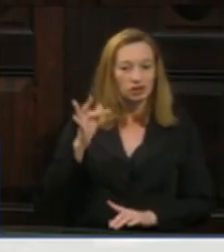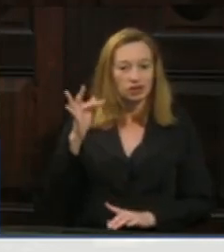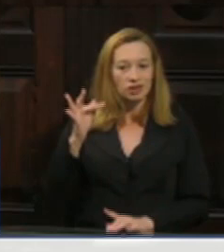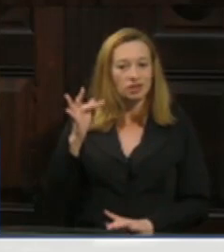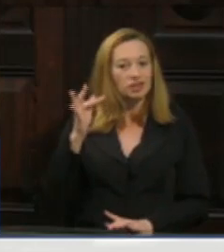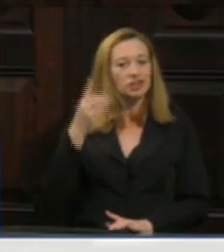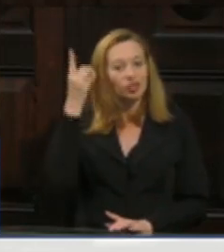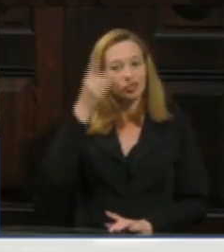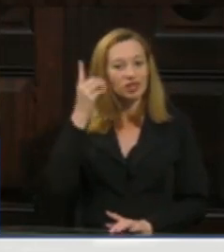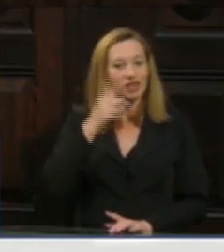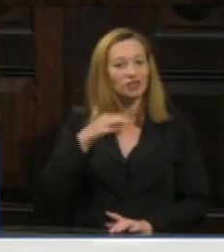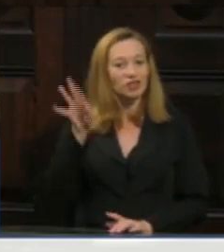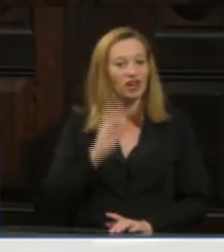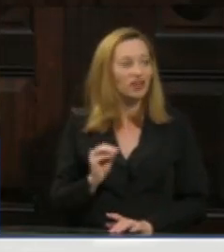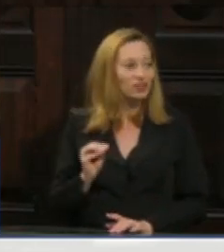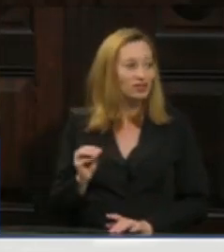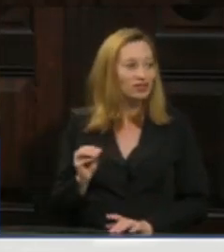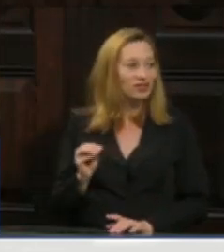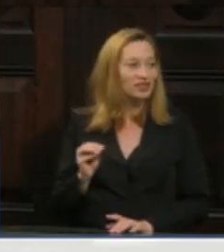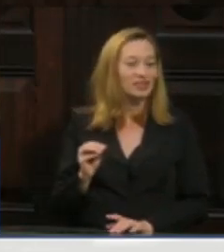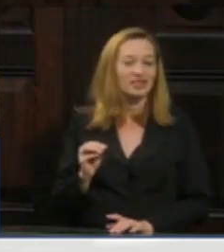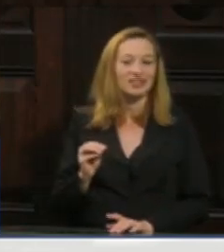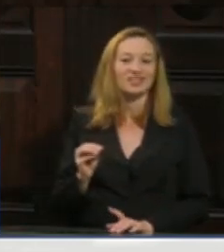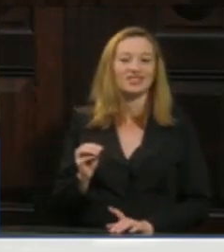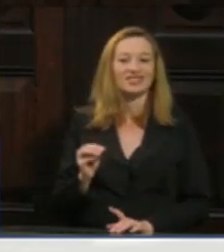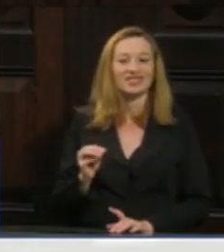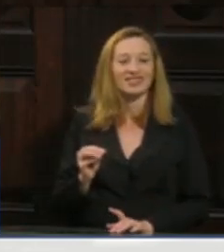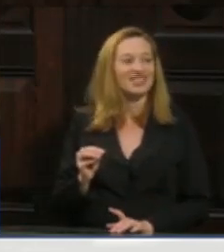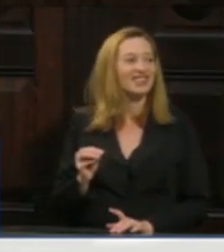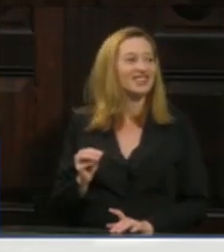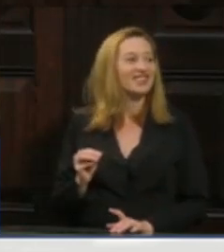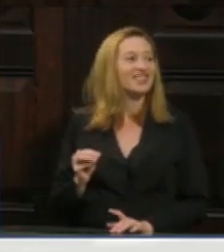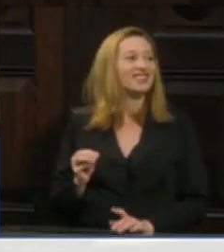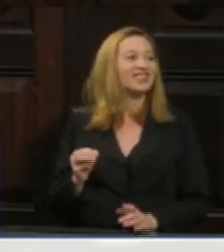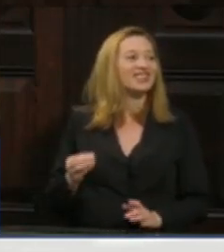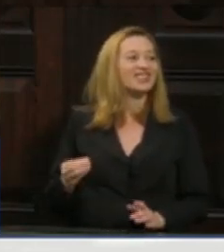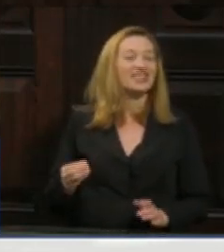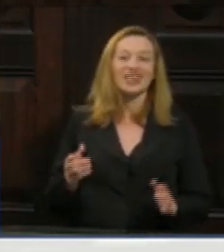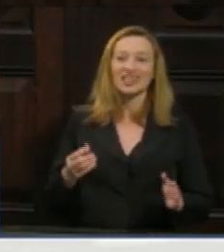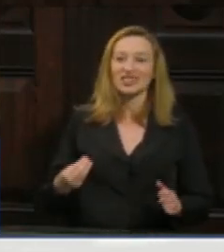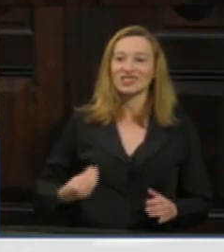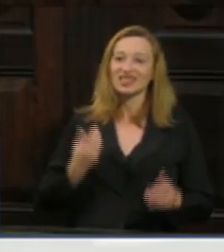queria também deixar aqui essa questão